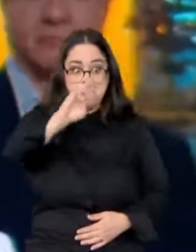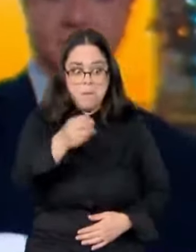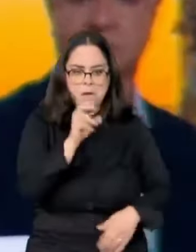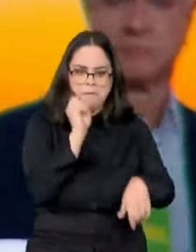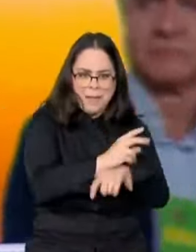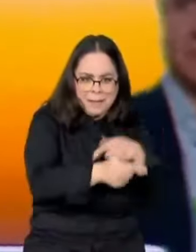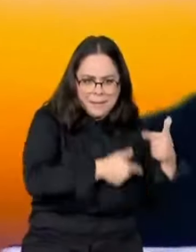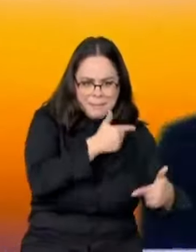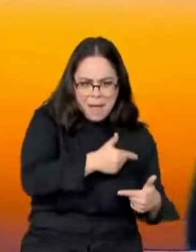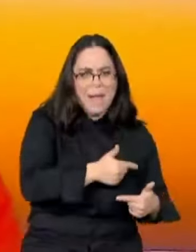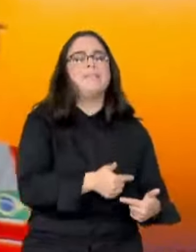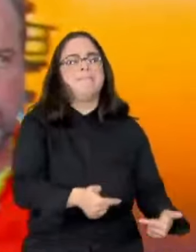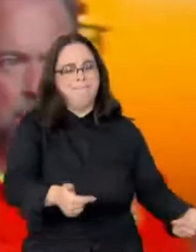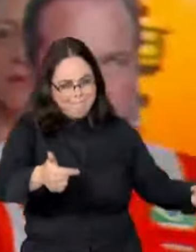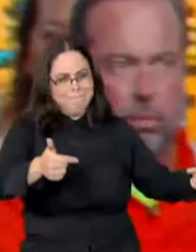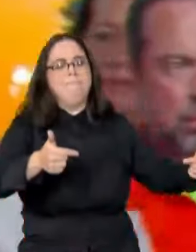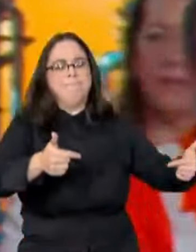empregos,